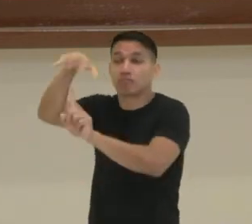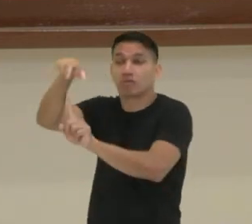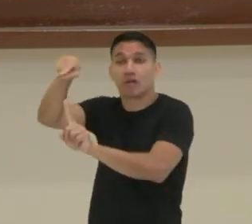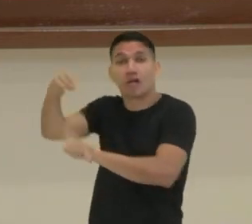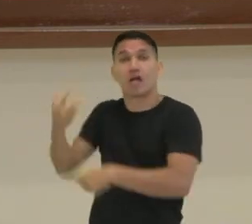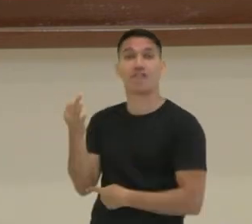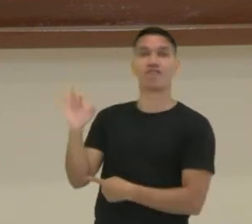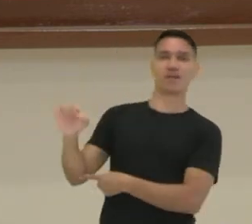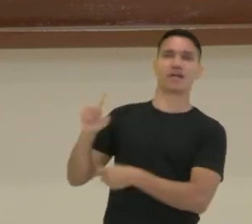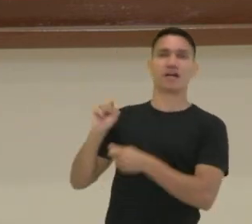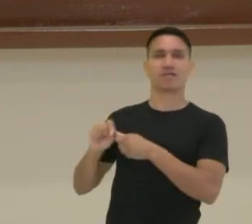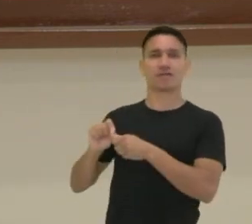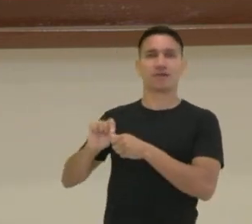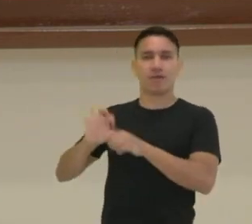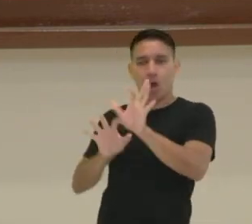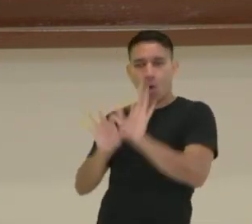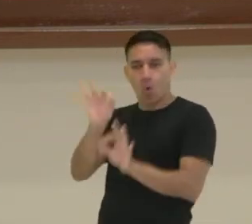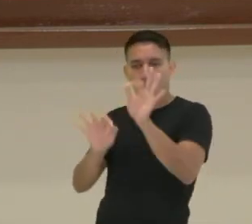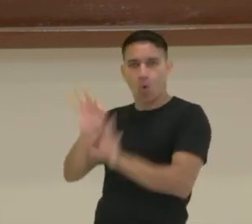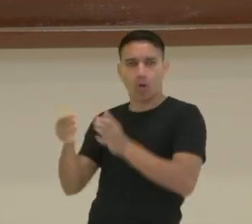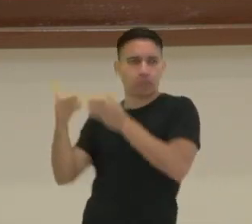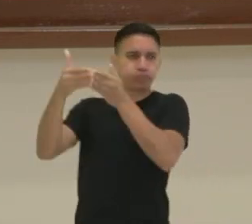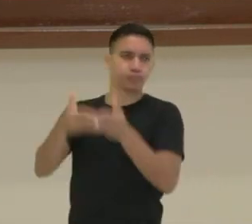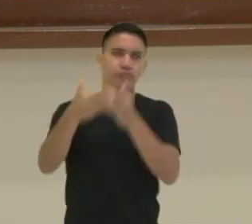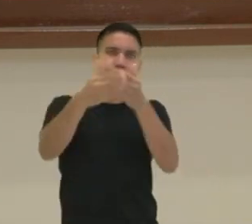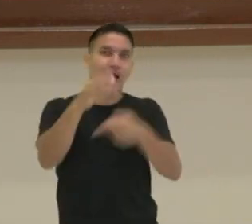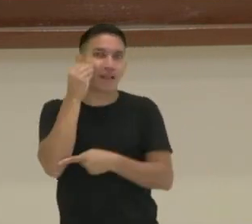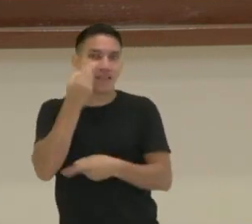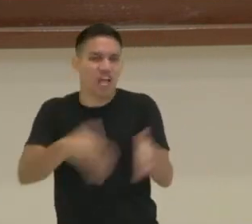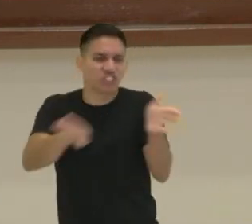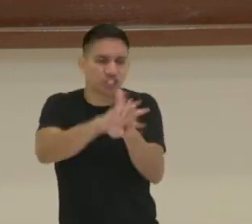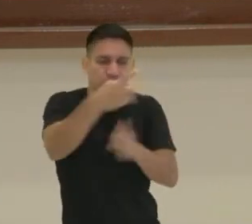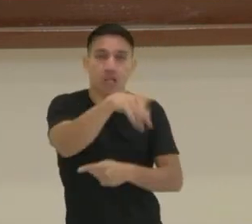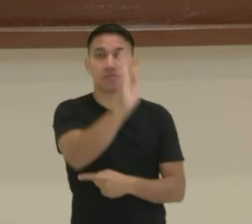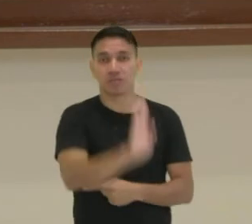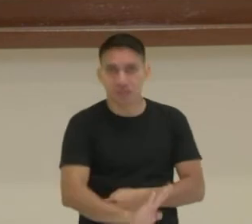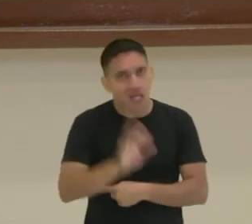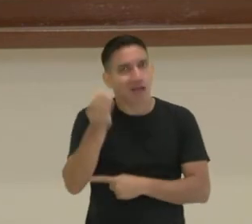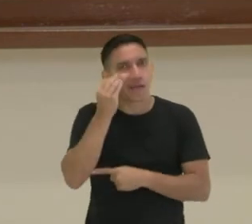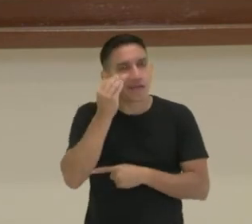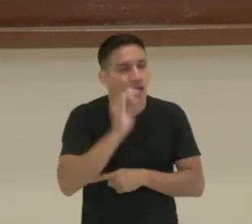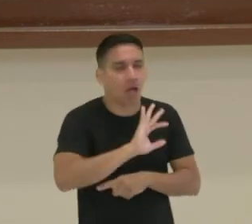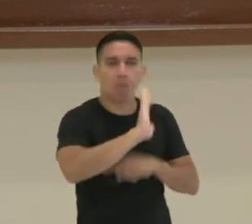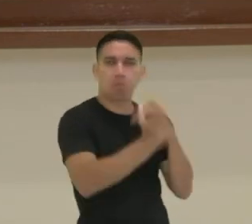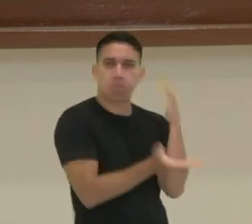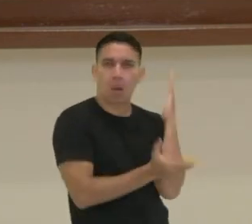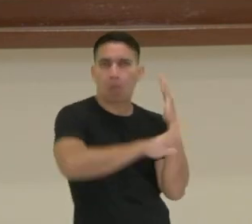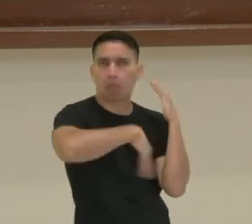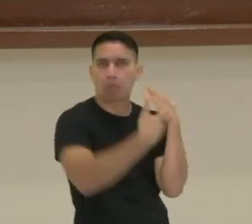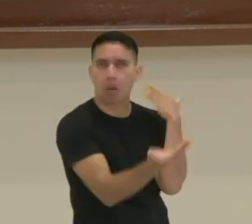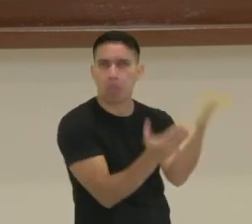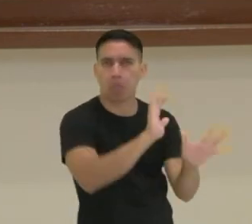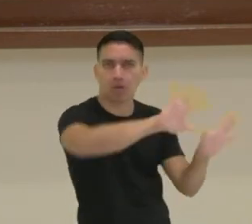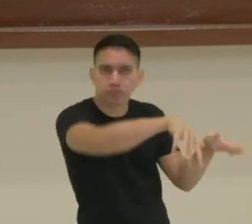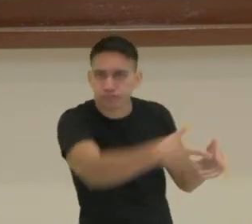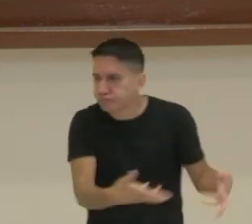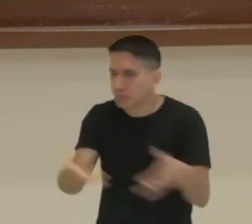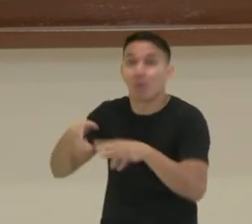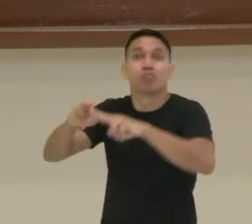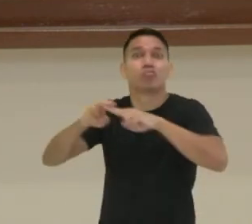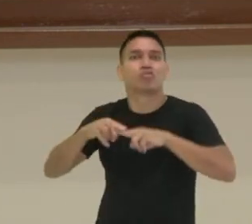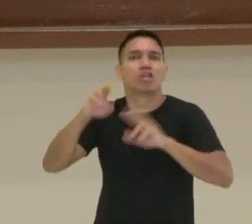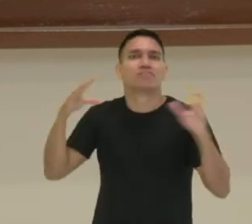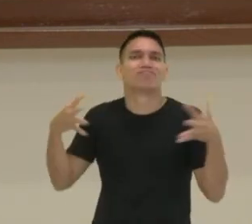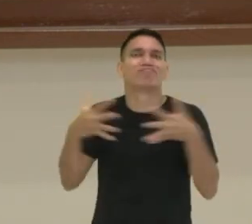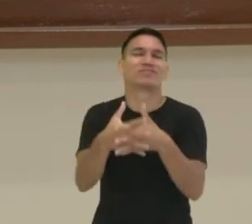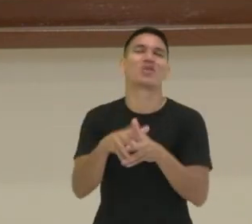essas tentativas de chegar aqui e de retirar o pau-brasil, então ficava complicado para os portugueses tomar uma medida junto